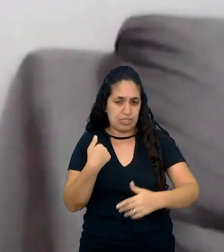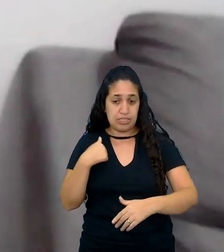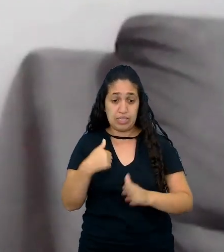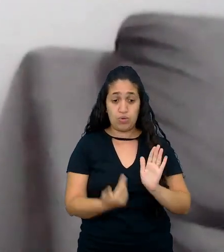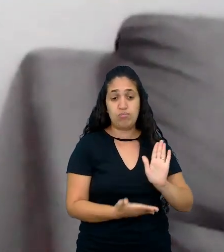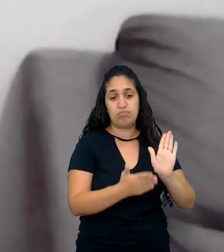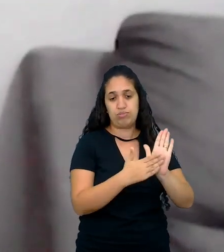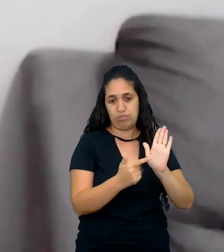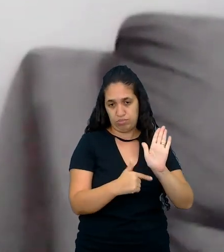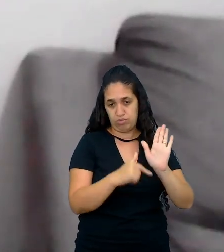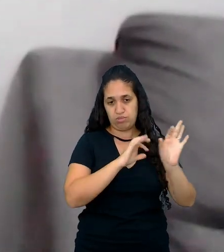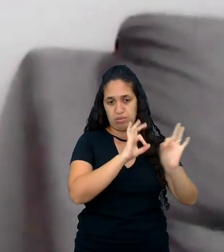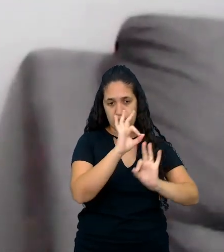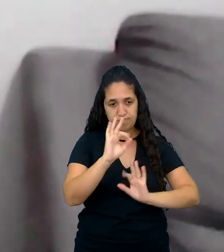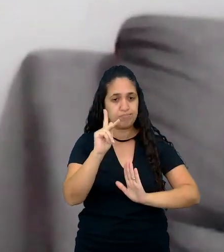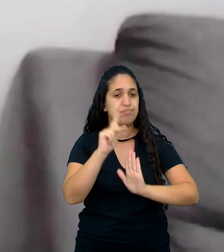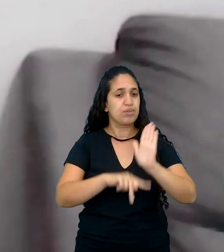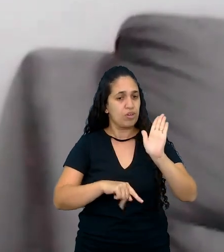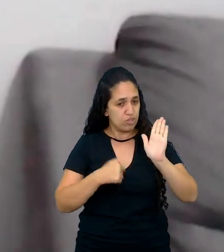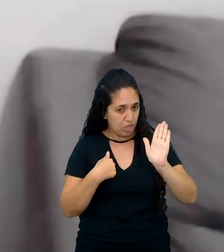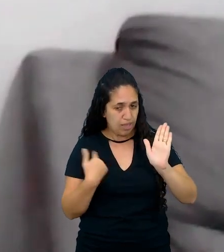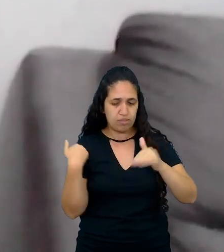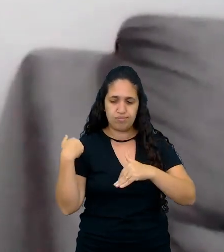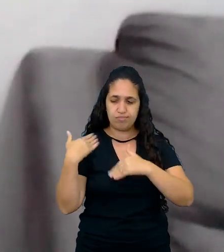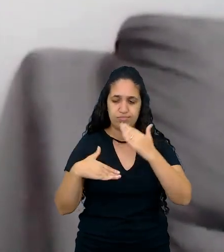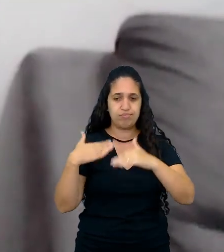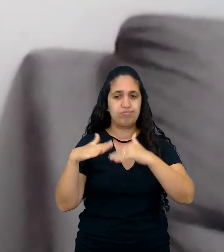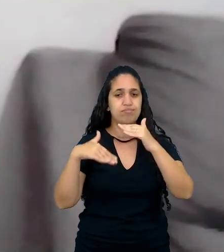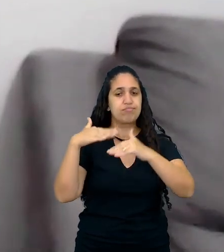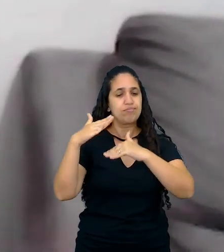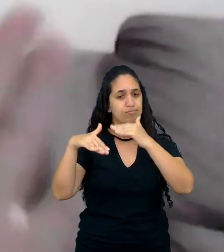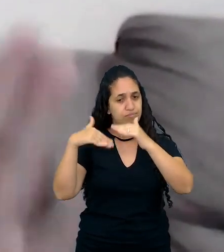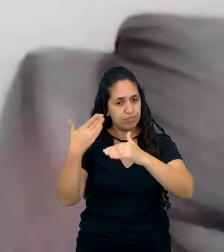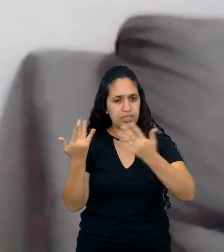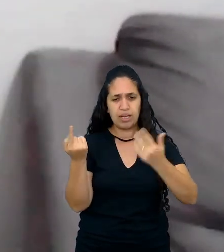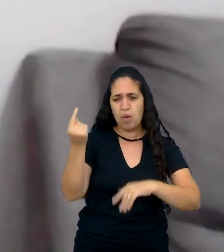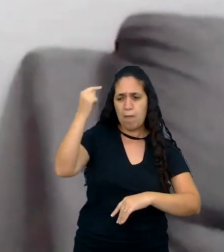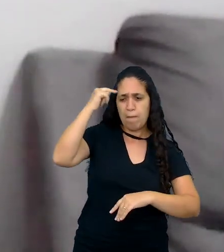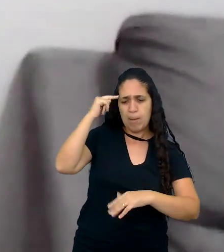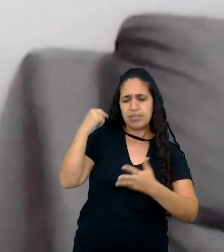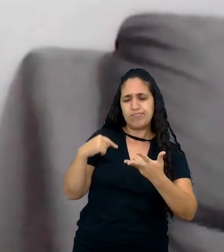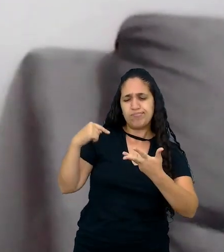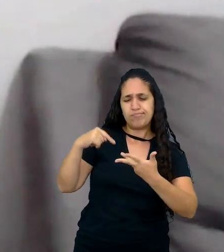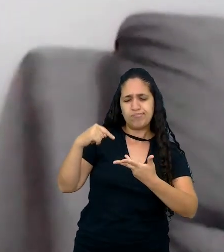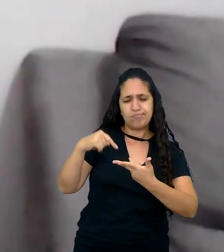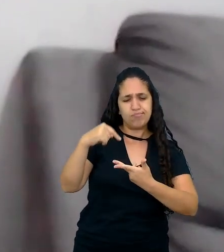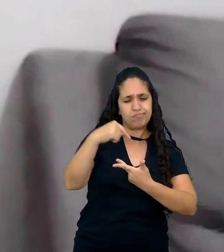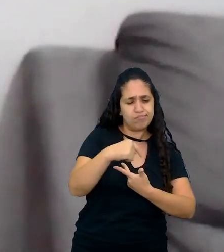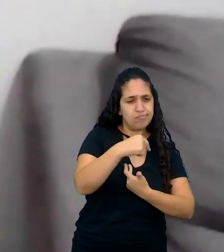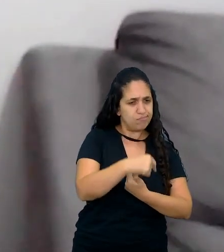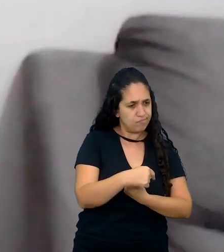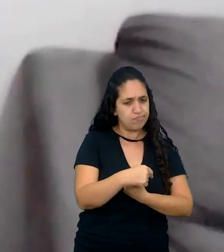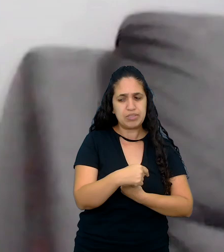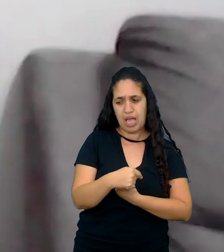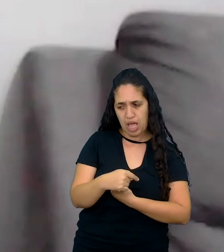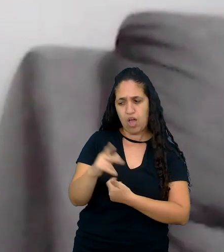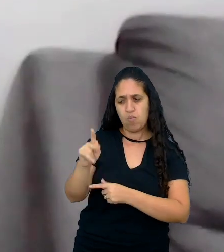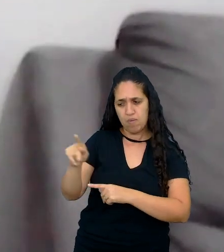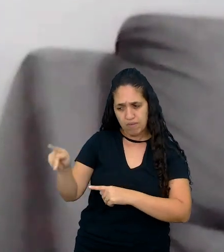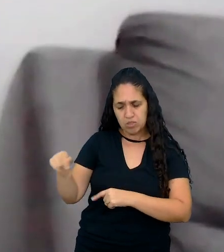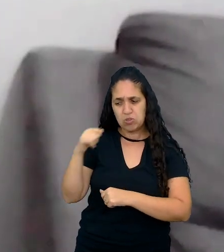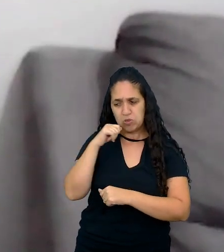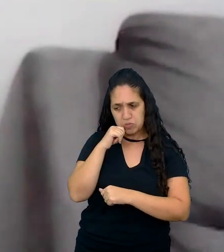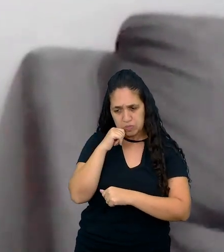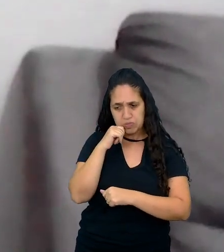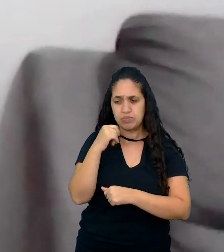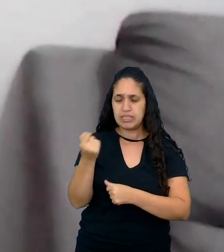para o projeto. Eu estaria desenvolvido com eles. Aí eu pensei em tudo isso, eu, professor, demanda tempo,